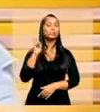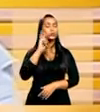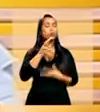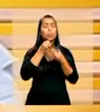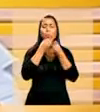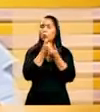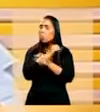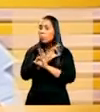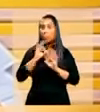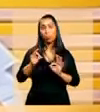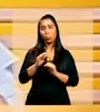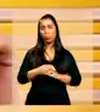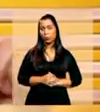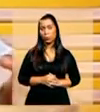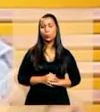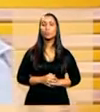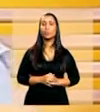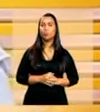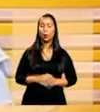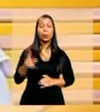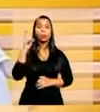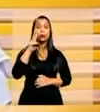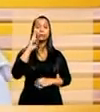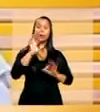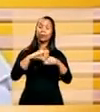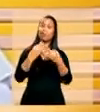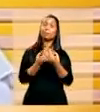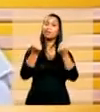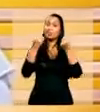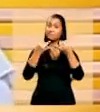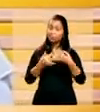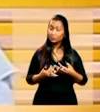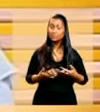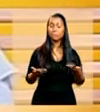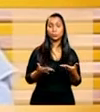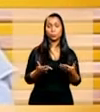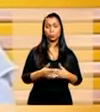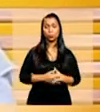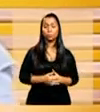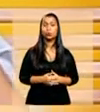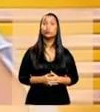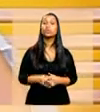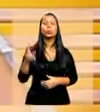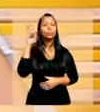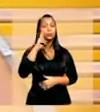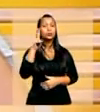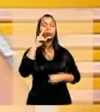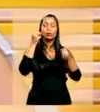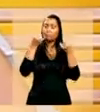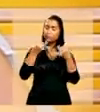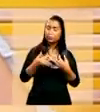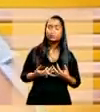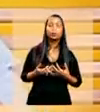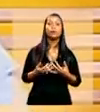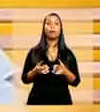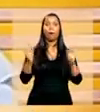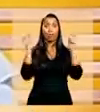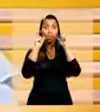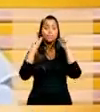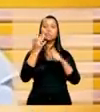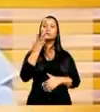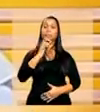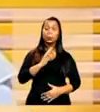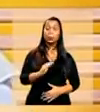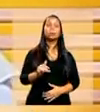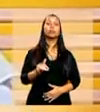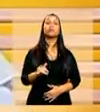também é muito boa, né? Uma história que fala da família, atual família. Então, uma história que vai falar aí, que vai chamar a